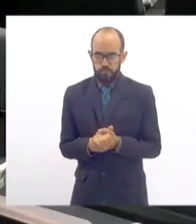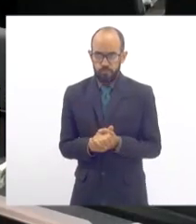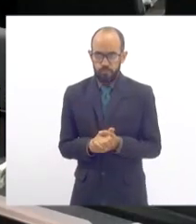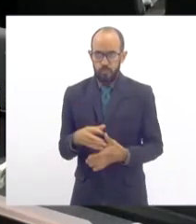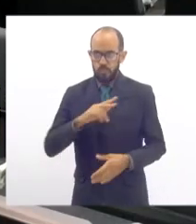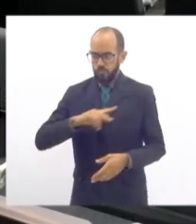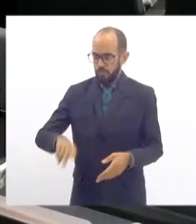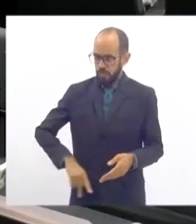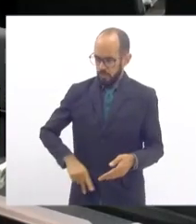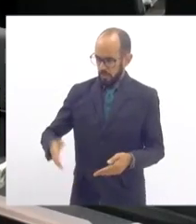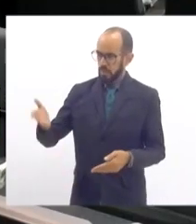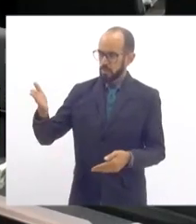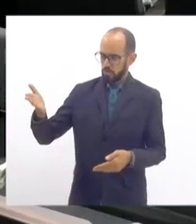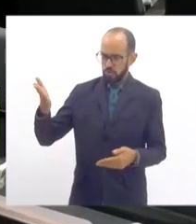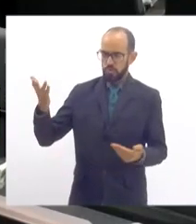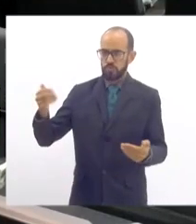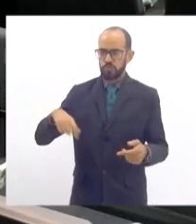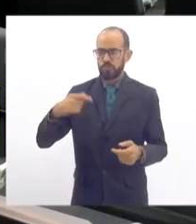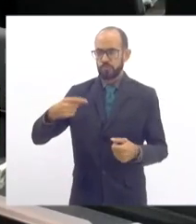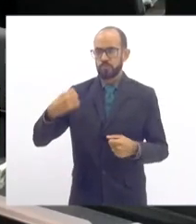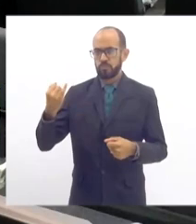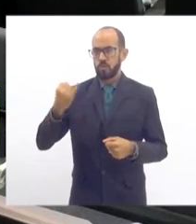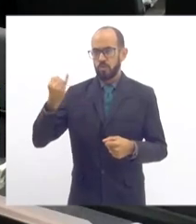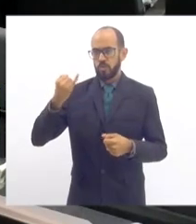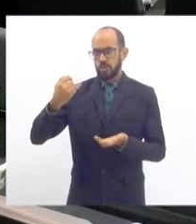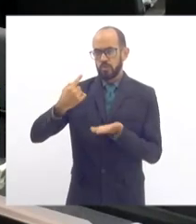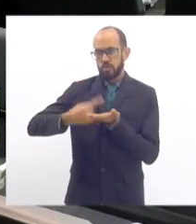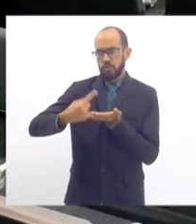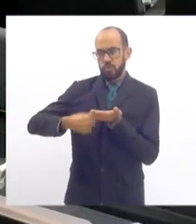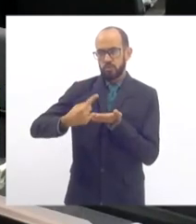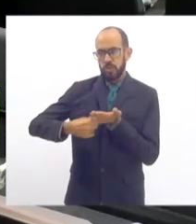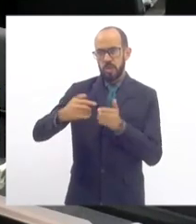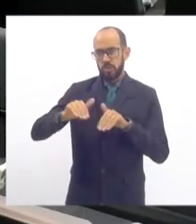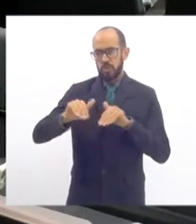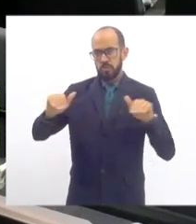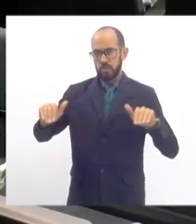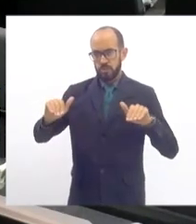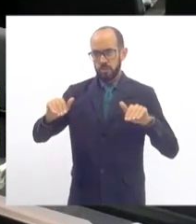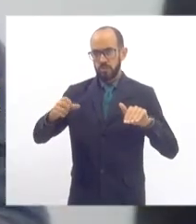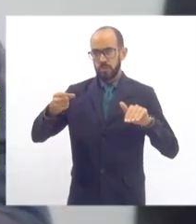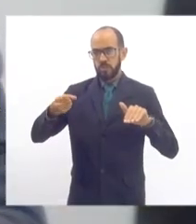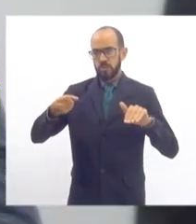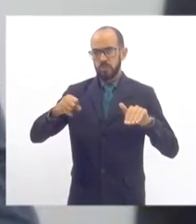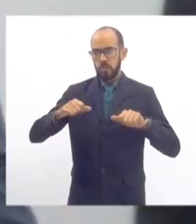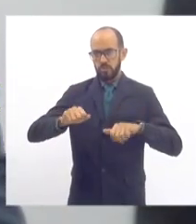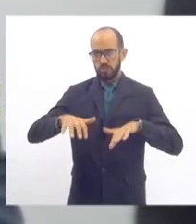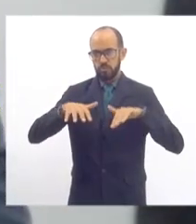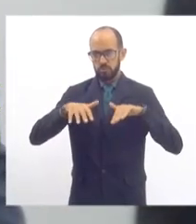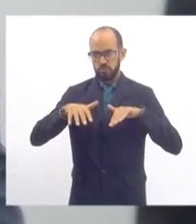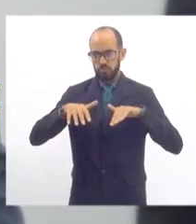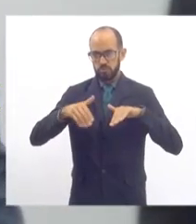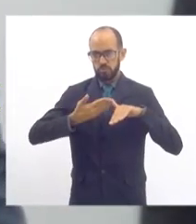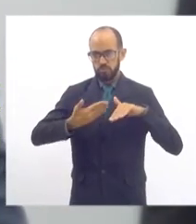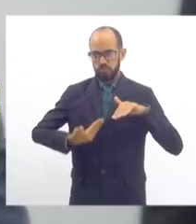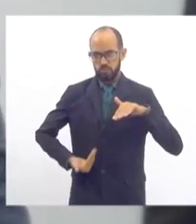presidente da sessão, primeiro eu acho que é importante a gente ter um combinado aqui entre a gente da mesa, já que é uma audiência pública, a gente abrir para outras vozes do público. Claro. Então eu vou